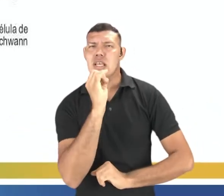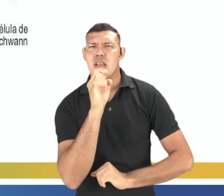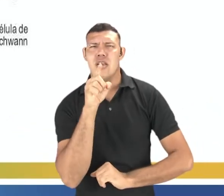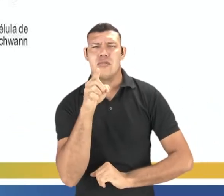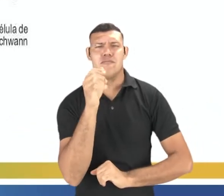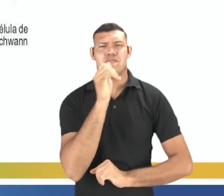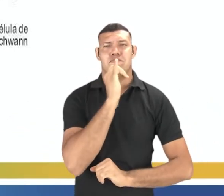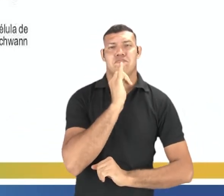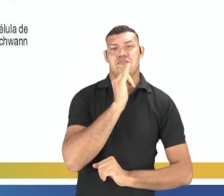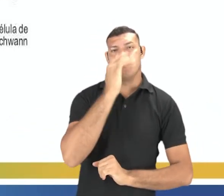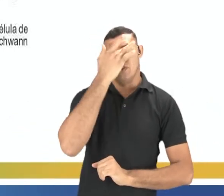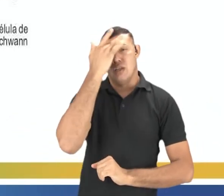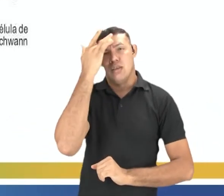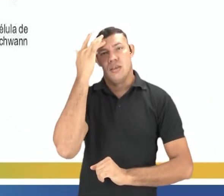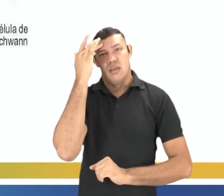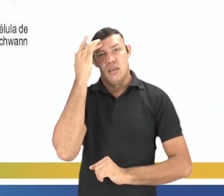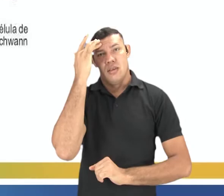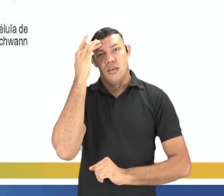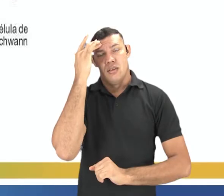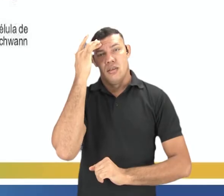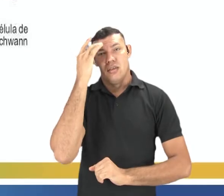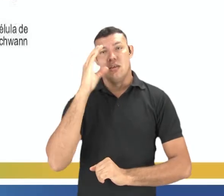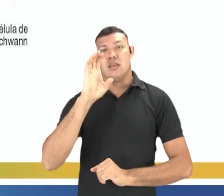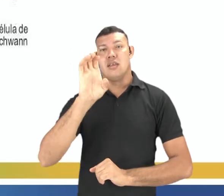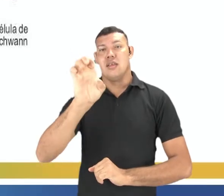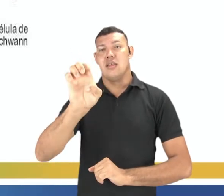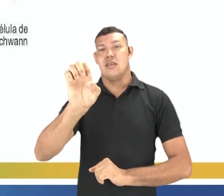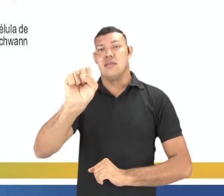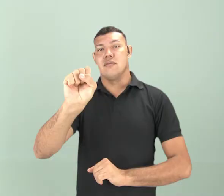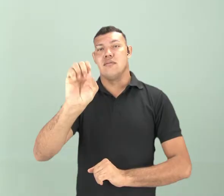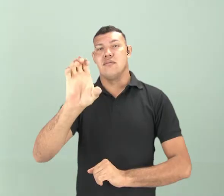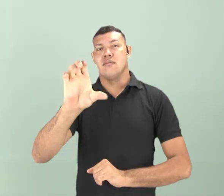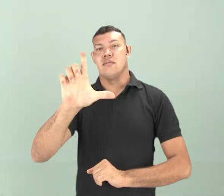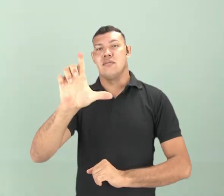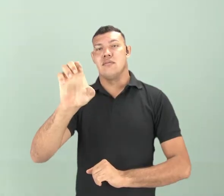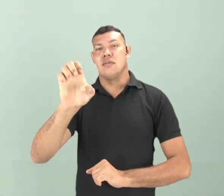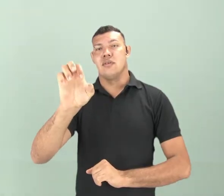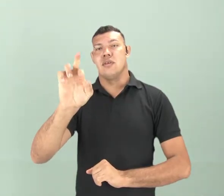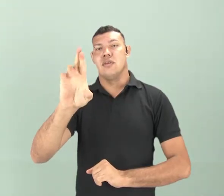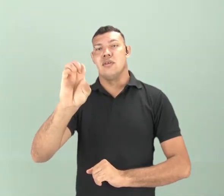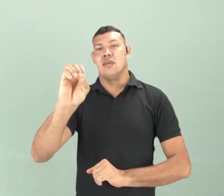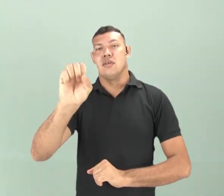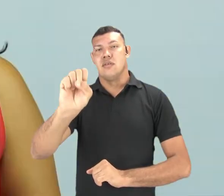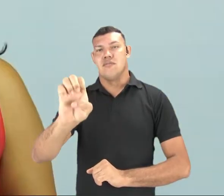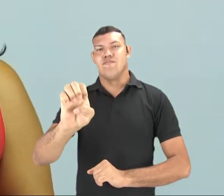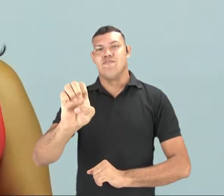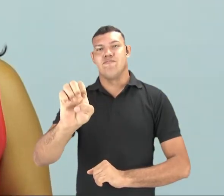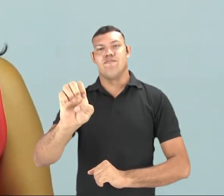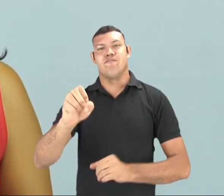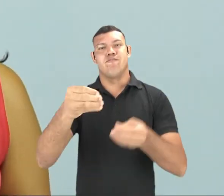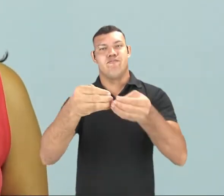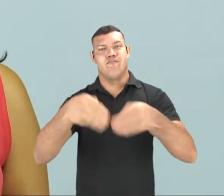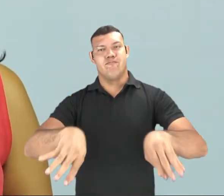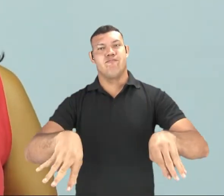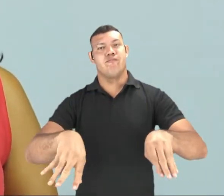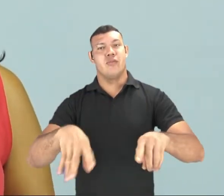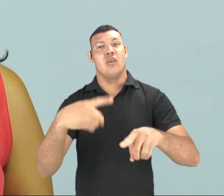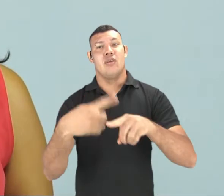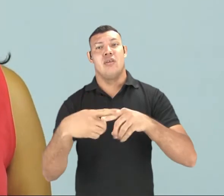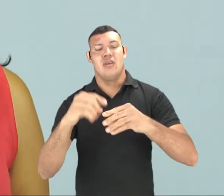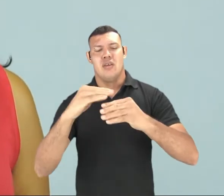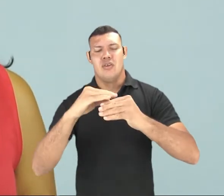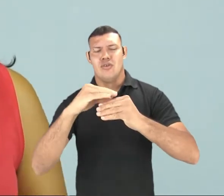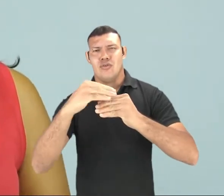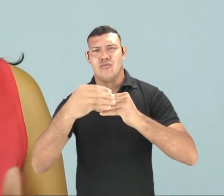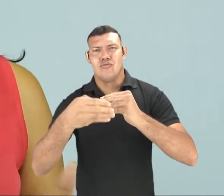um exemplo, uma pessoa que tem esclerose, a sua bainha de melanina ela está danificada. Isso significa que